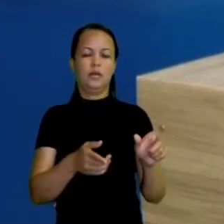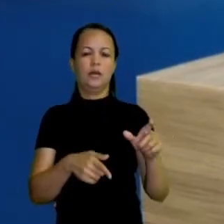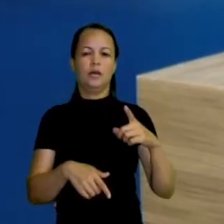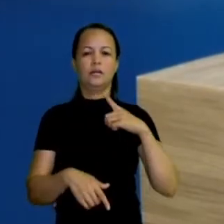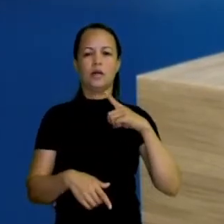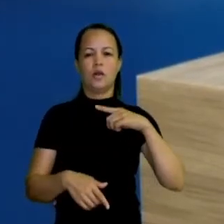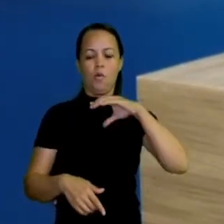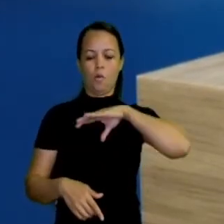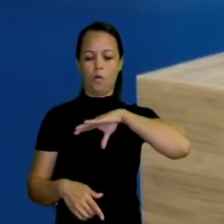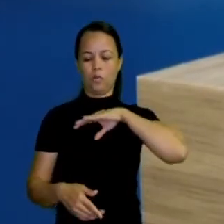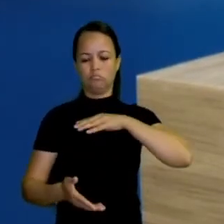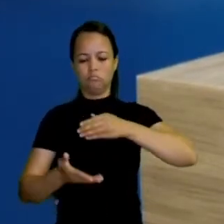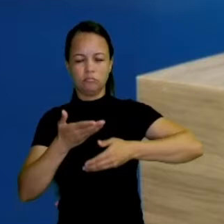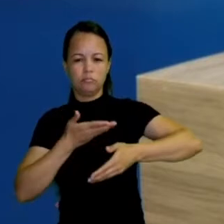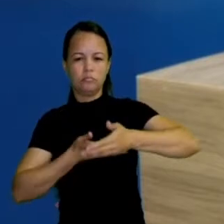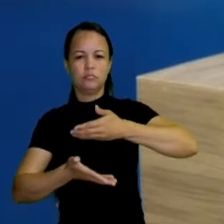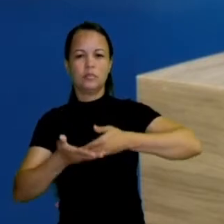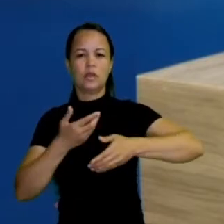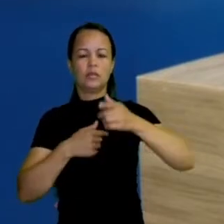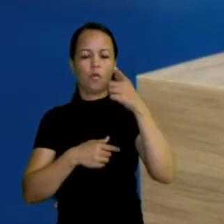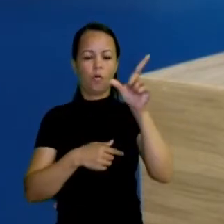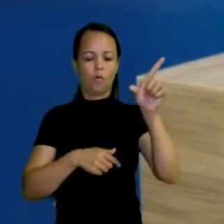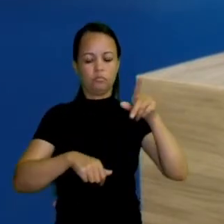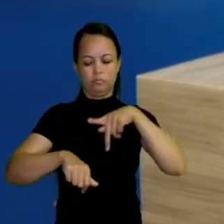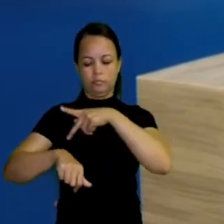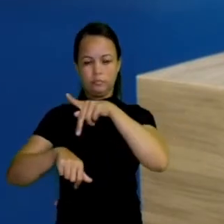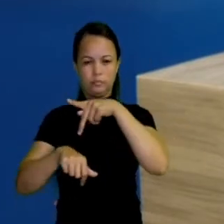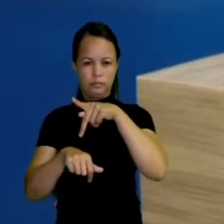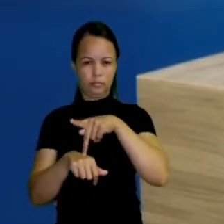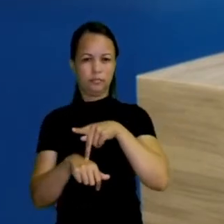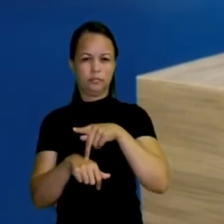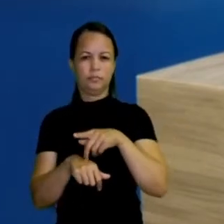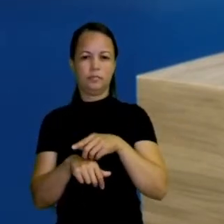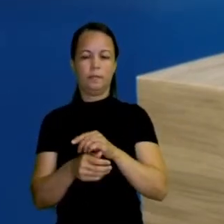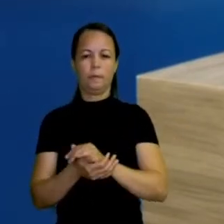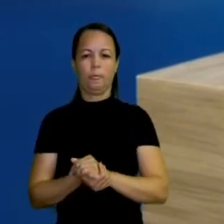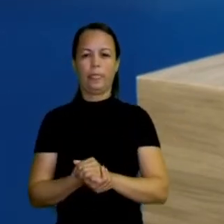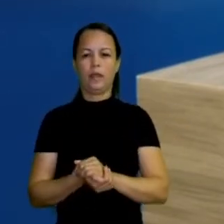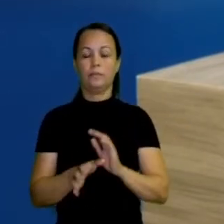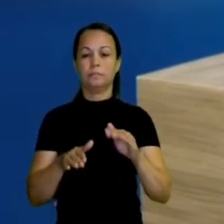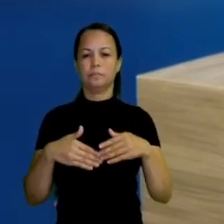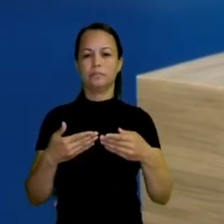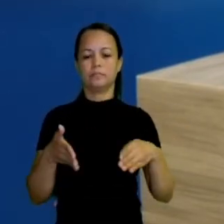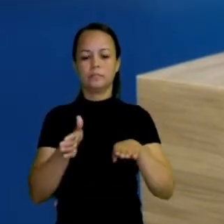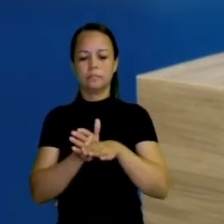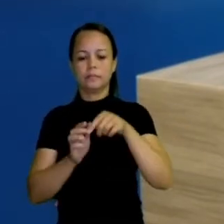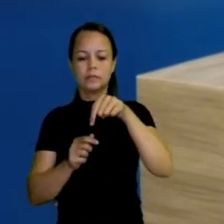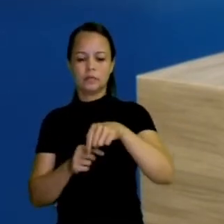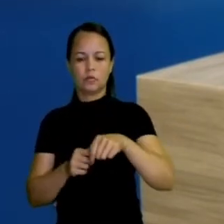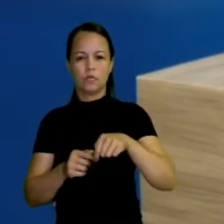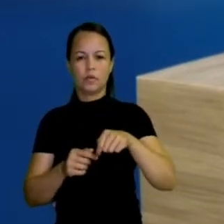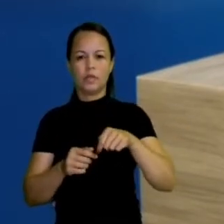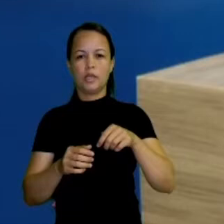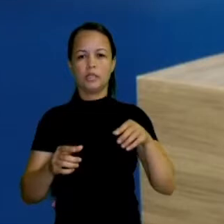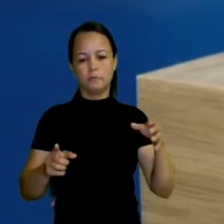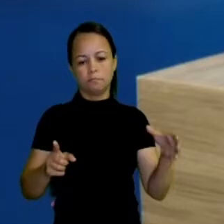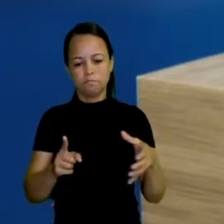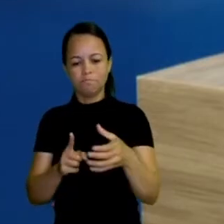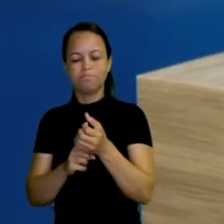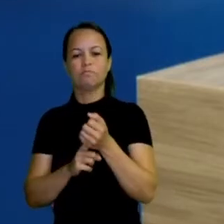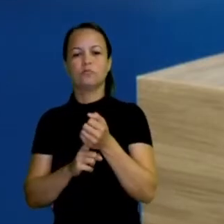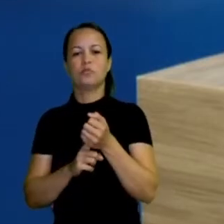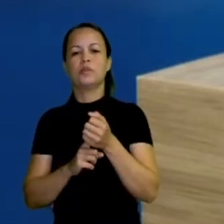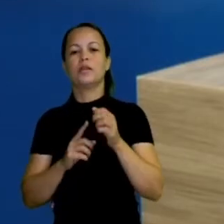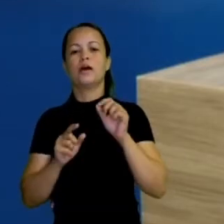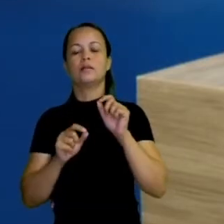essa relação com outros países, mas quando ele chegou aqui nessa questão de dominação,